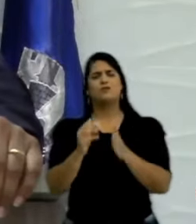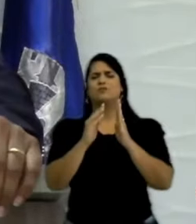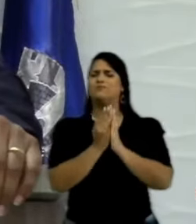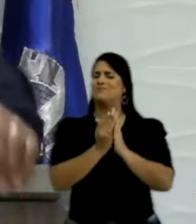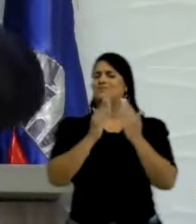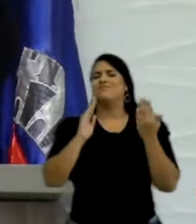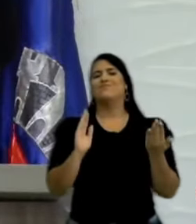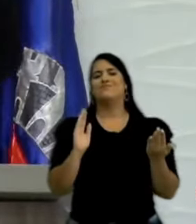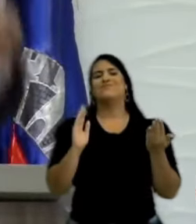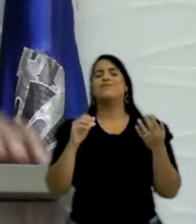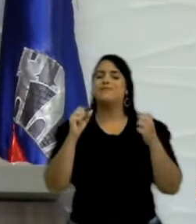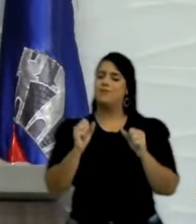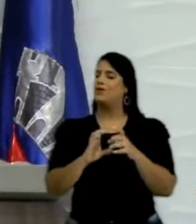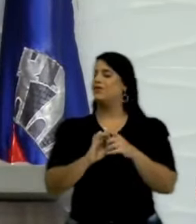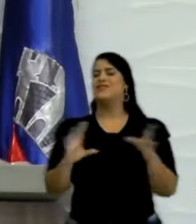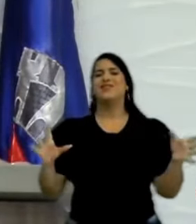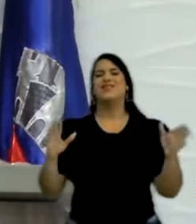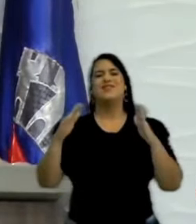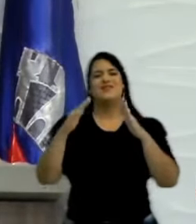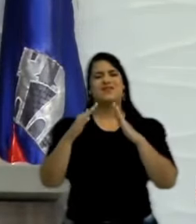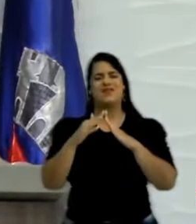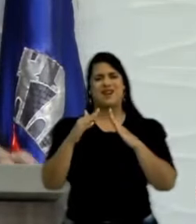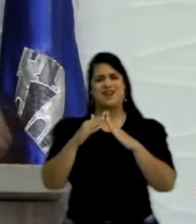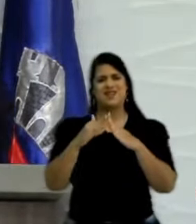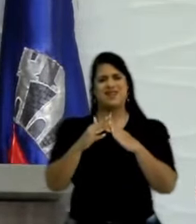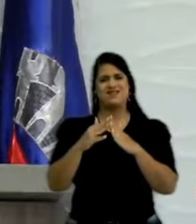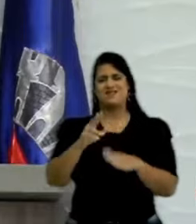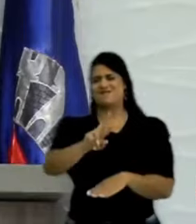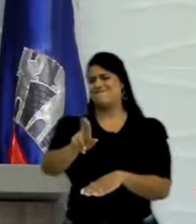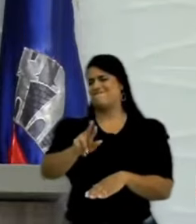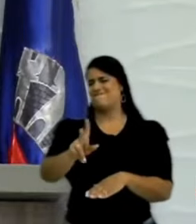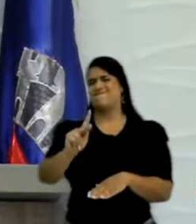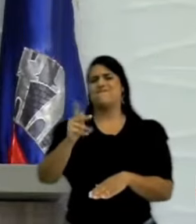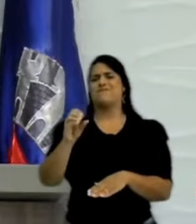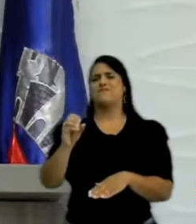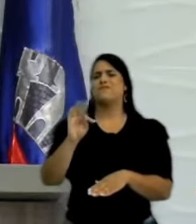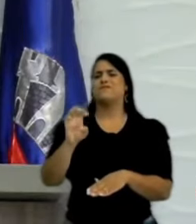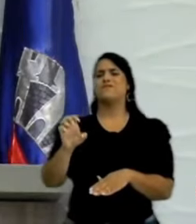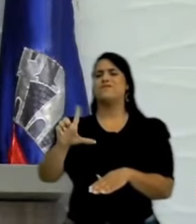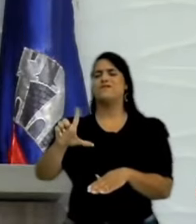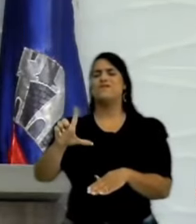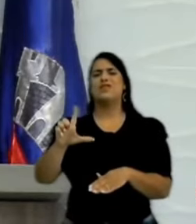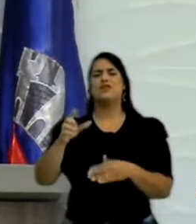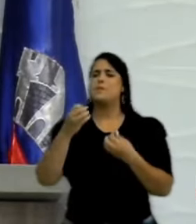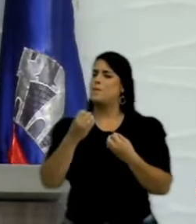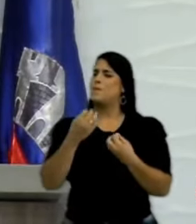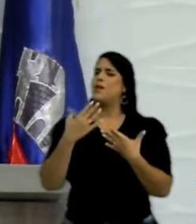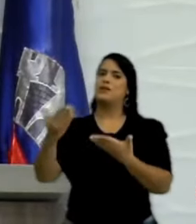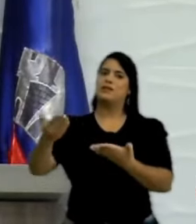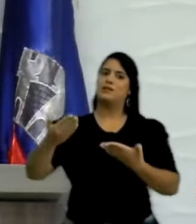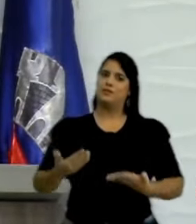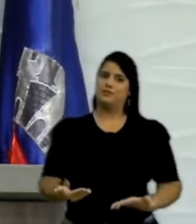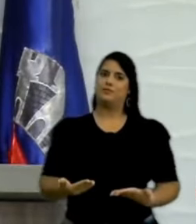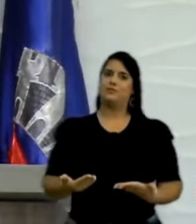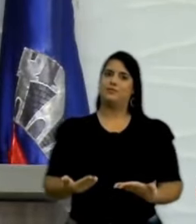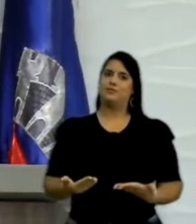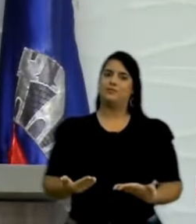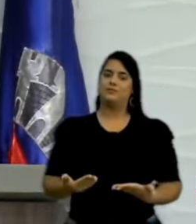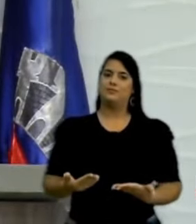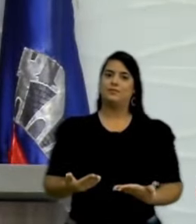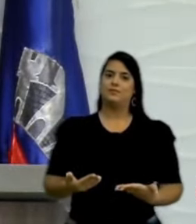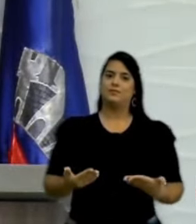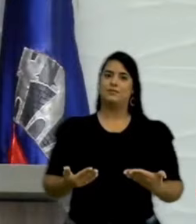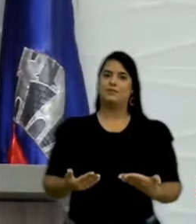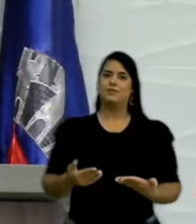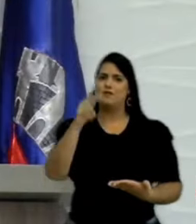aberta. Aquilo não é uma casa, é um hotel. E todo mundo trata bem. O padre, falando lá, fazendo